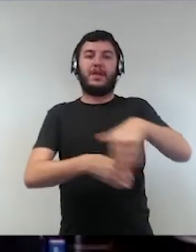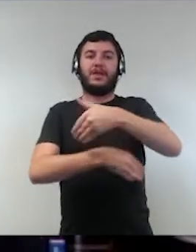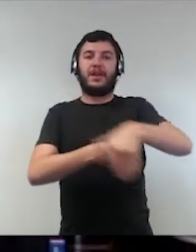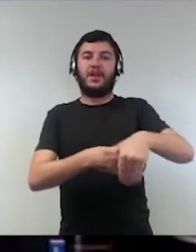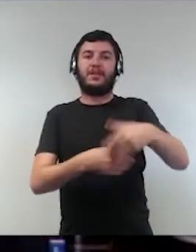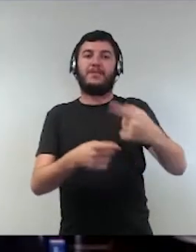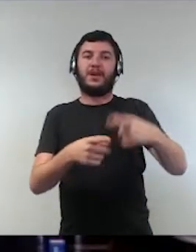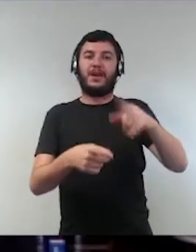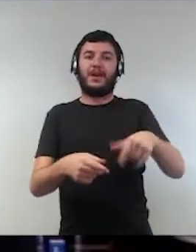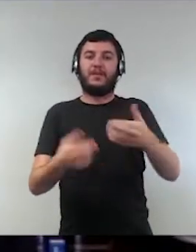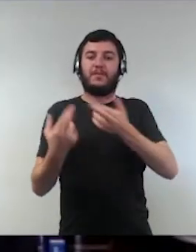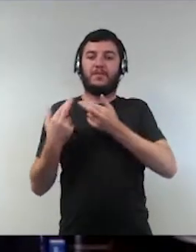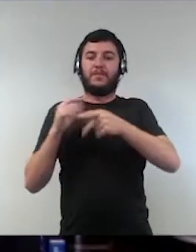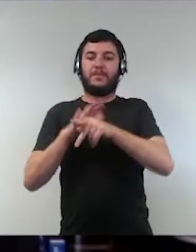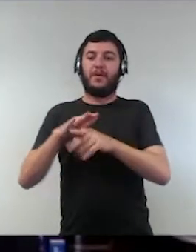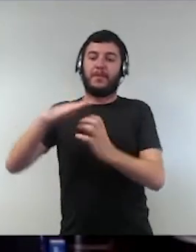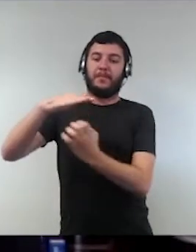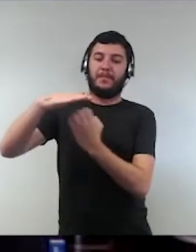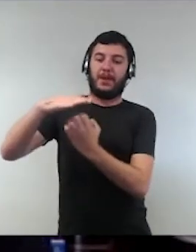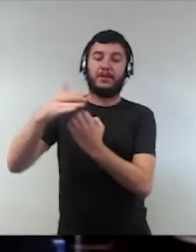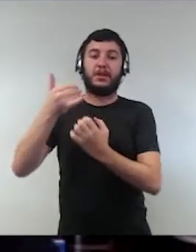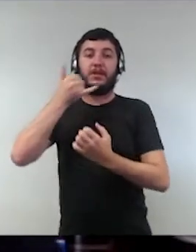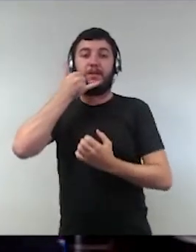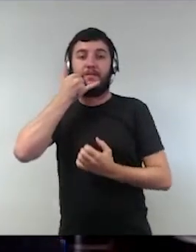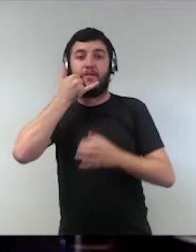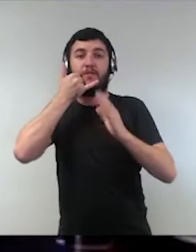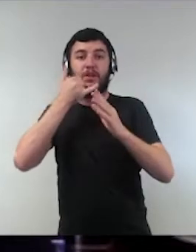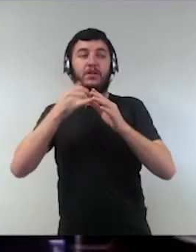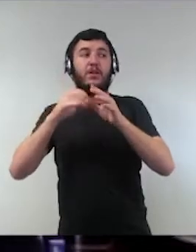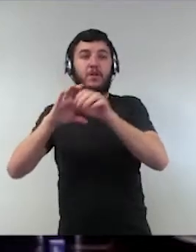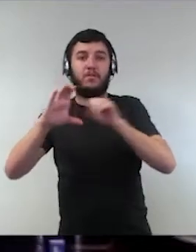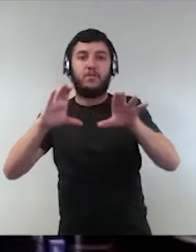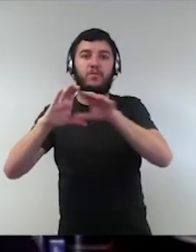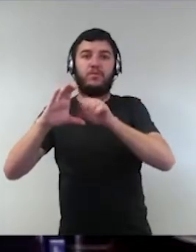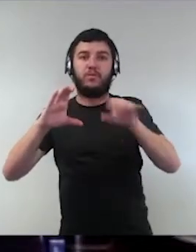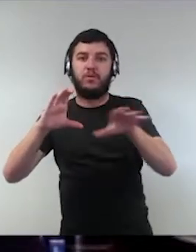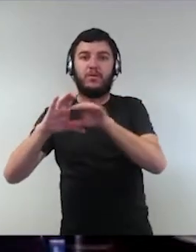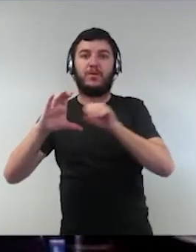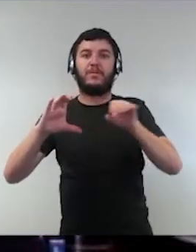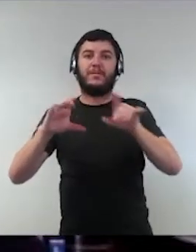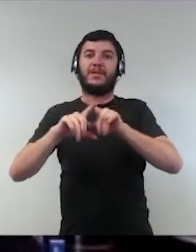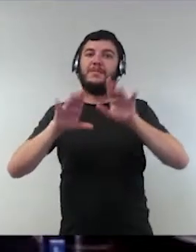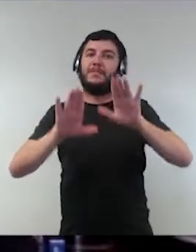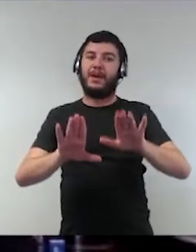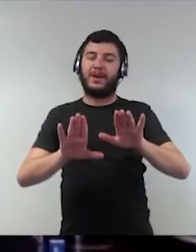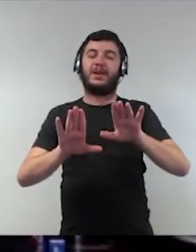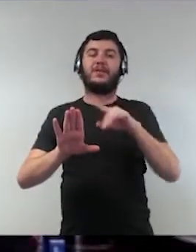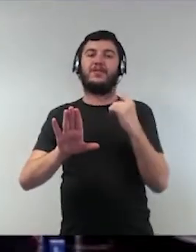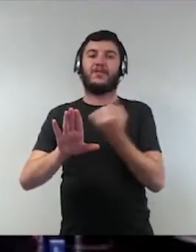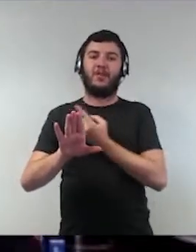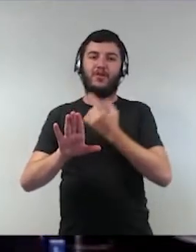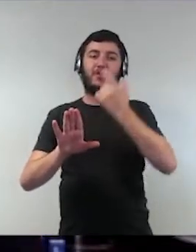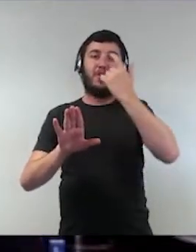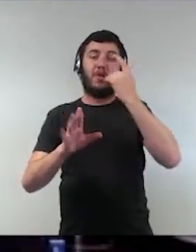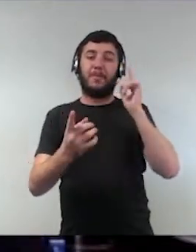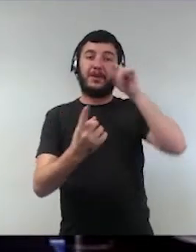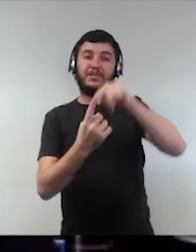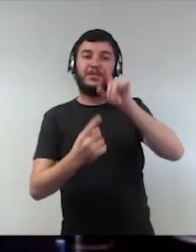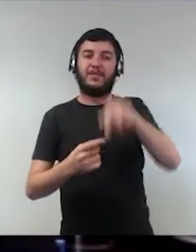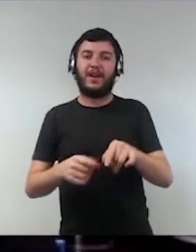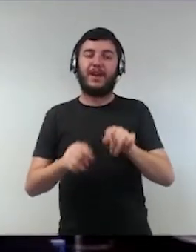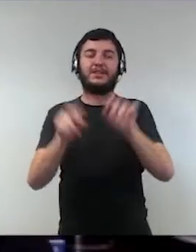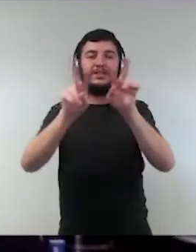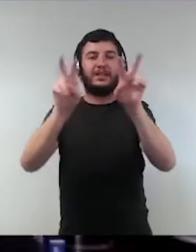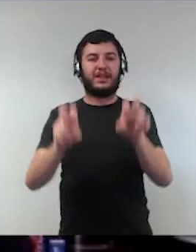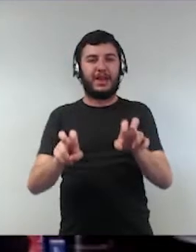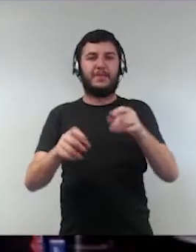decisão extremamente importante e a ideia, talvez, é perpassar o tema geral do painel a partir do que nós podemos aprender com essa